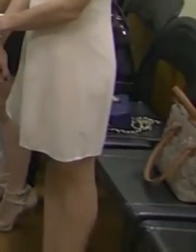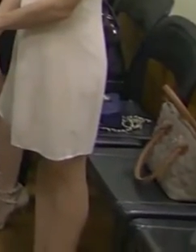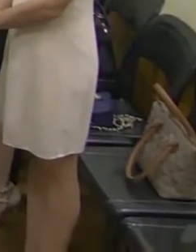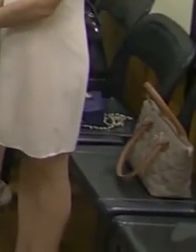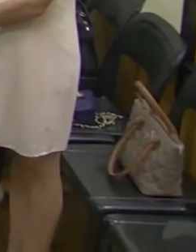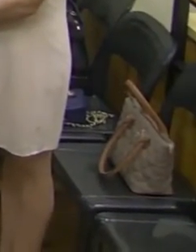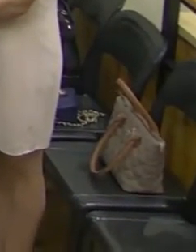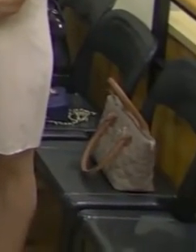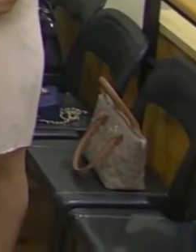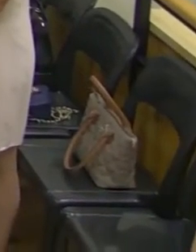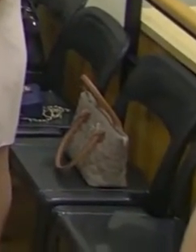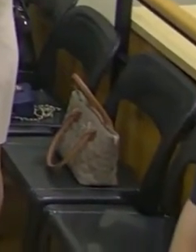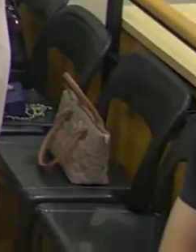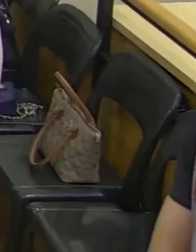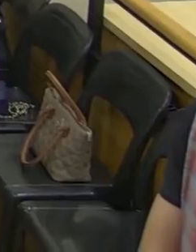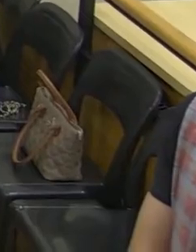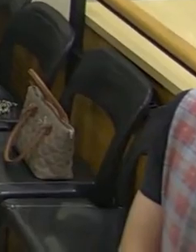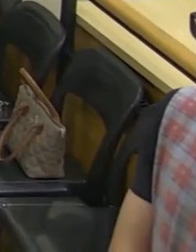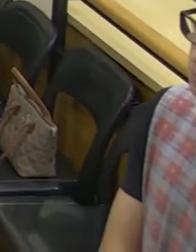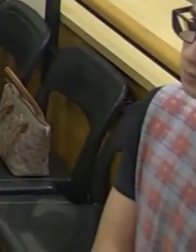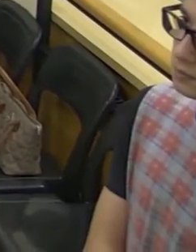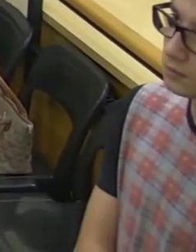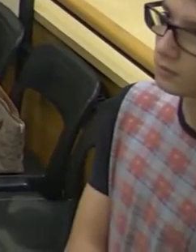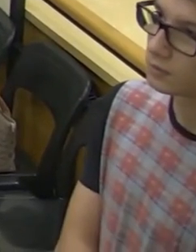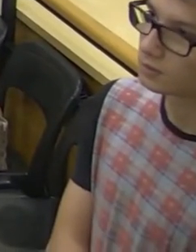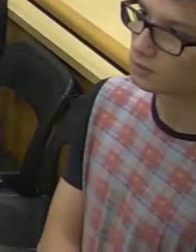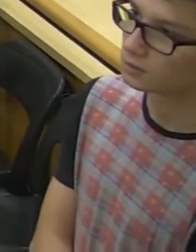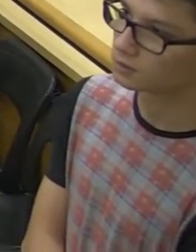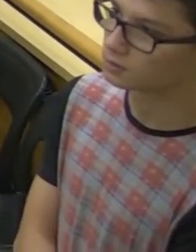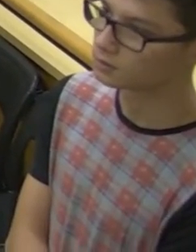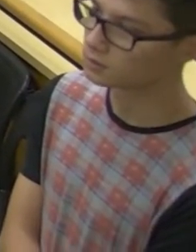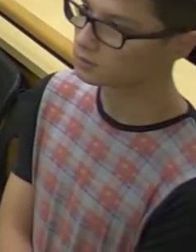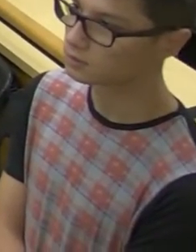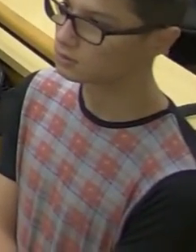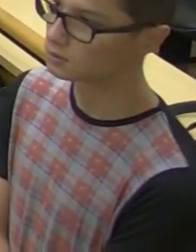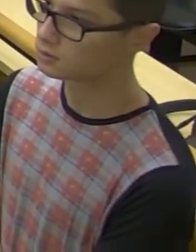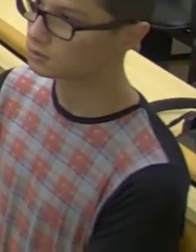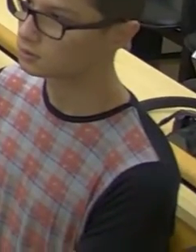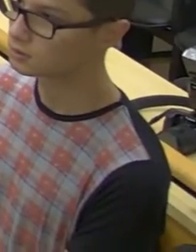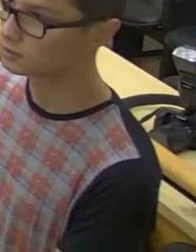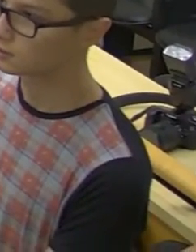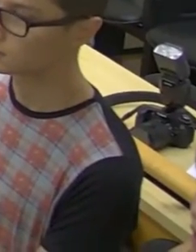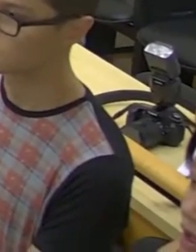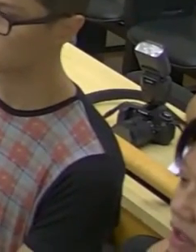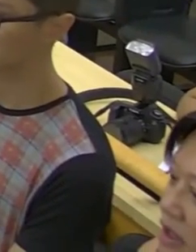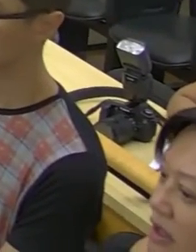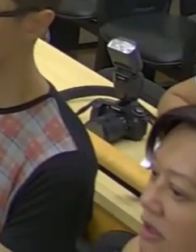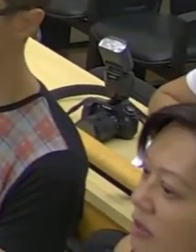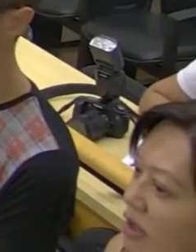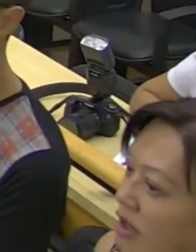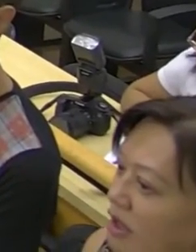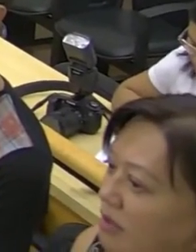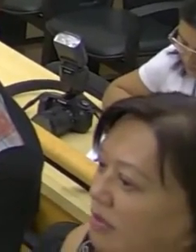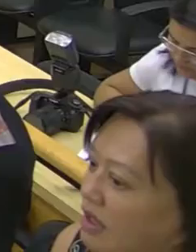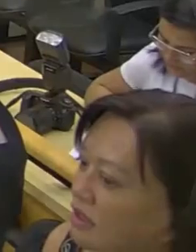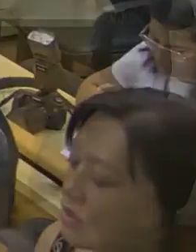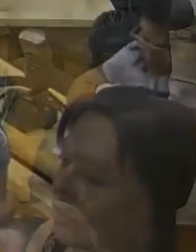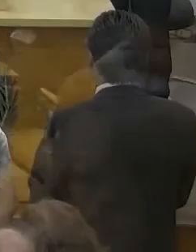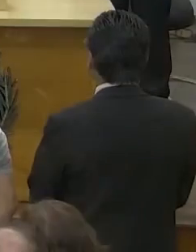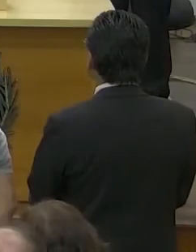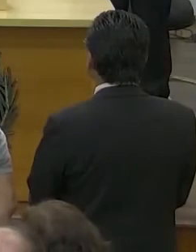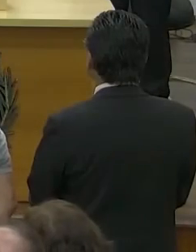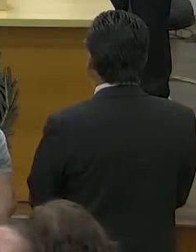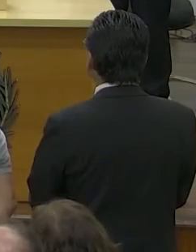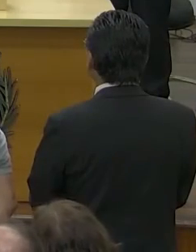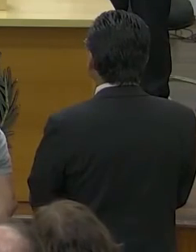o lábaro que ostentas estelado, e diga o verde louro desta fábula, mas